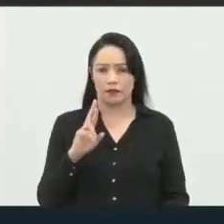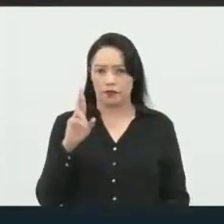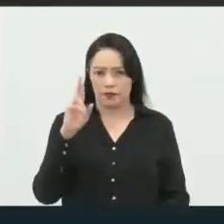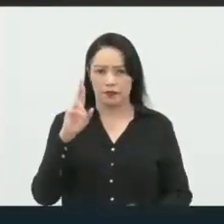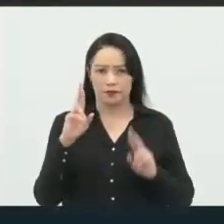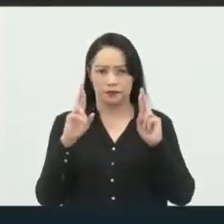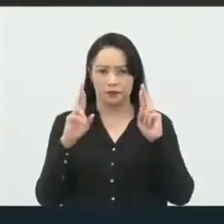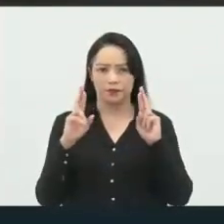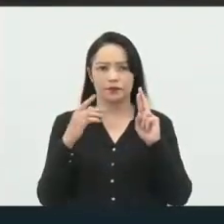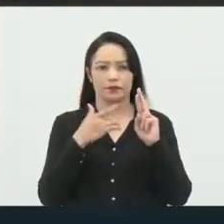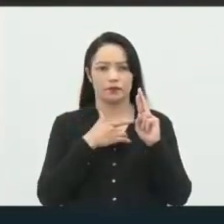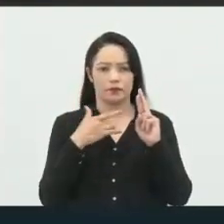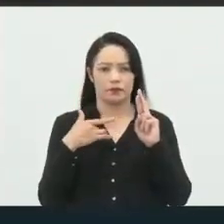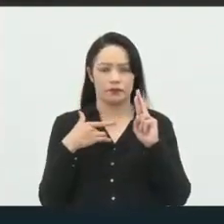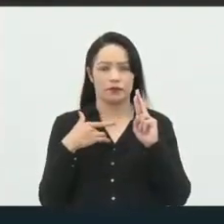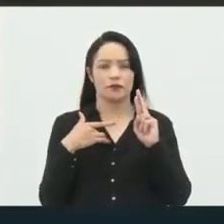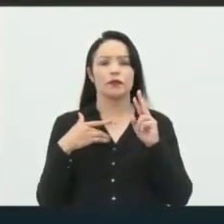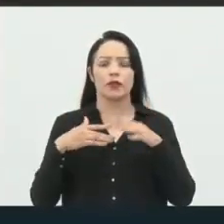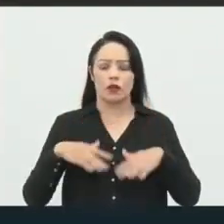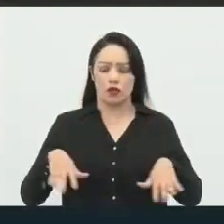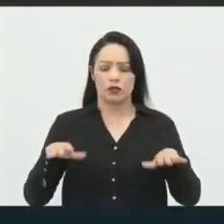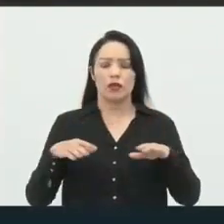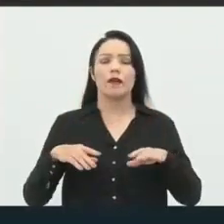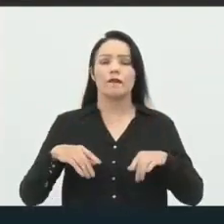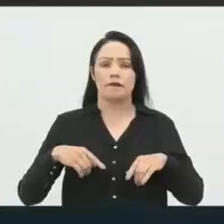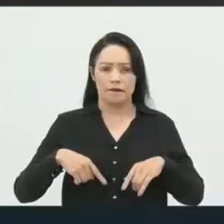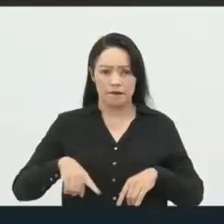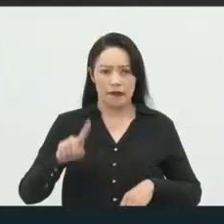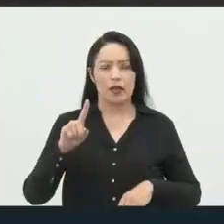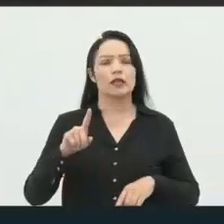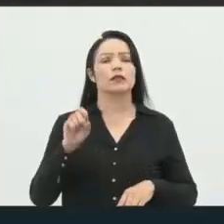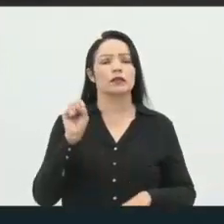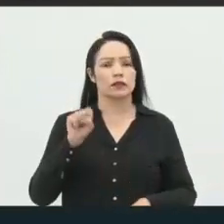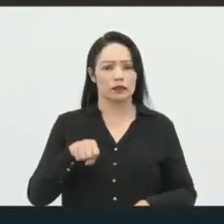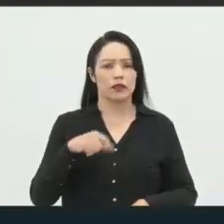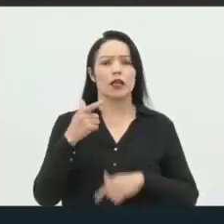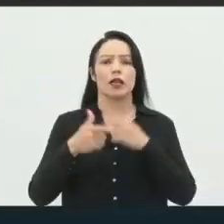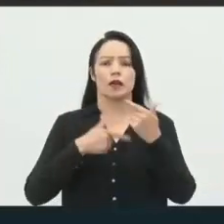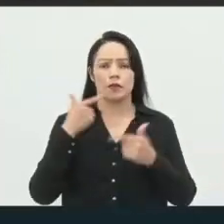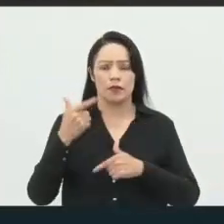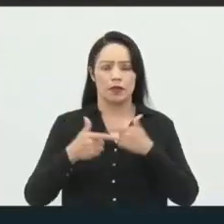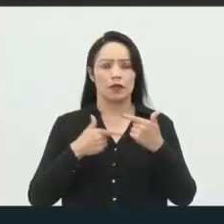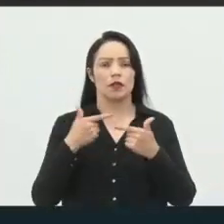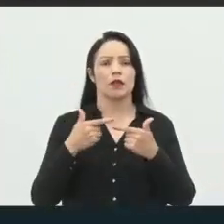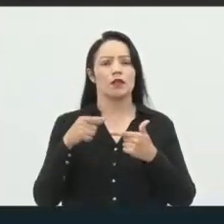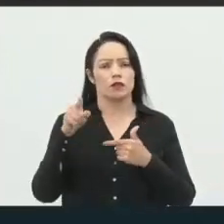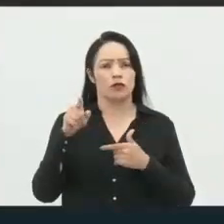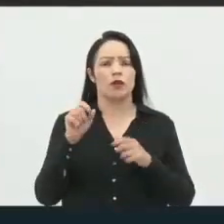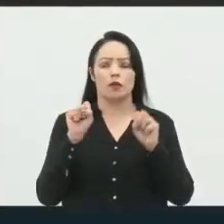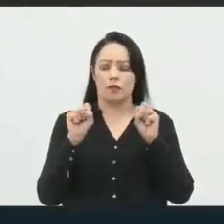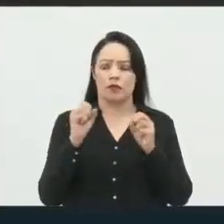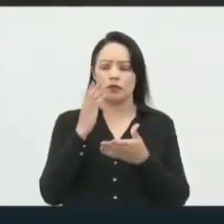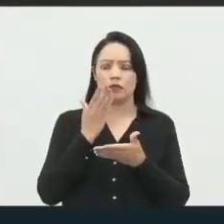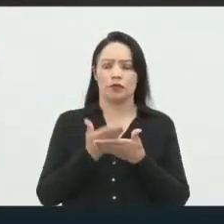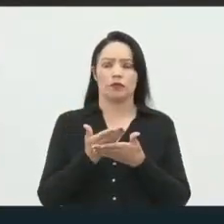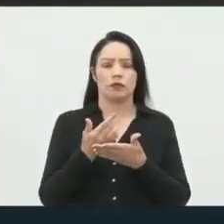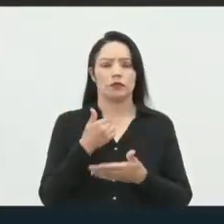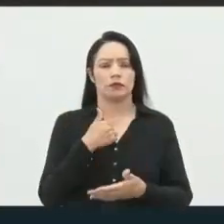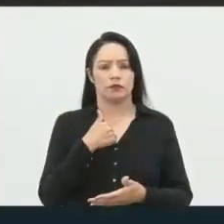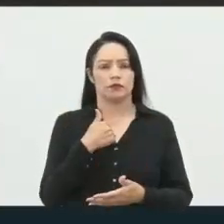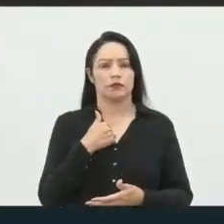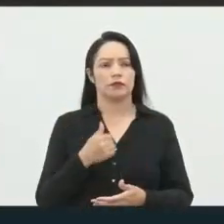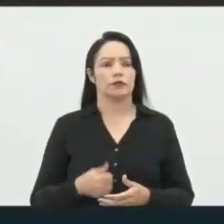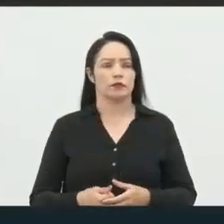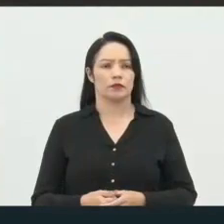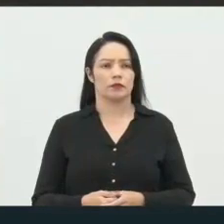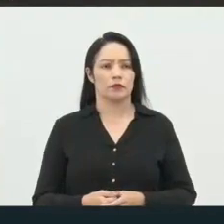a saúde Então nós vamos sim trabalhar nesse sentido e o senhor pode contar com a minha só pode